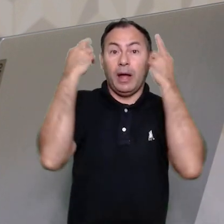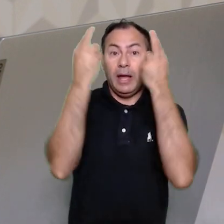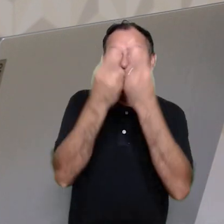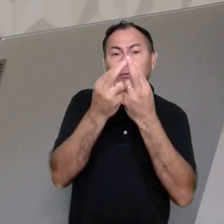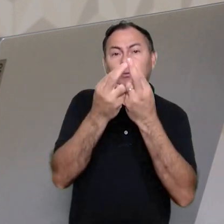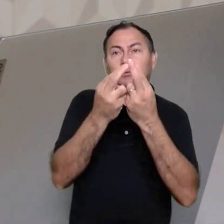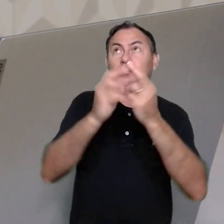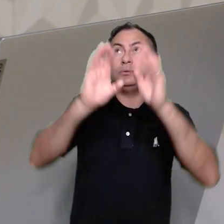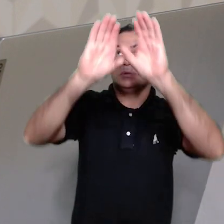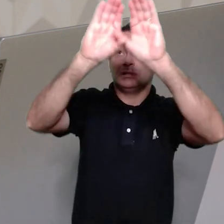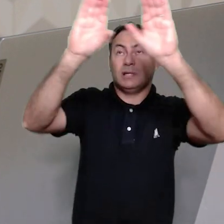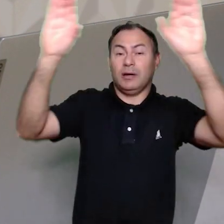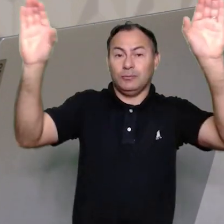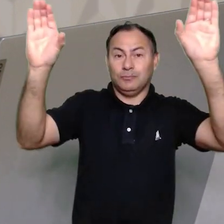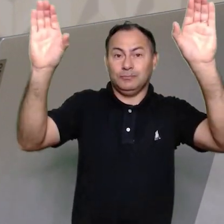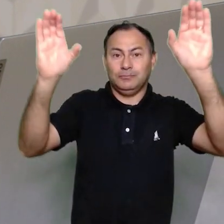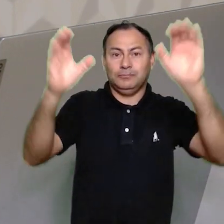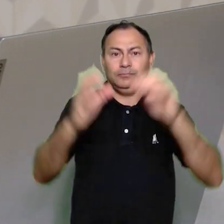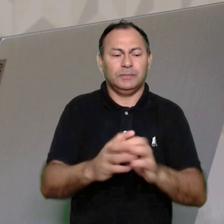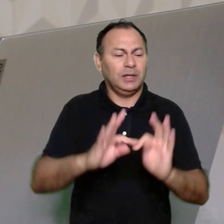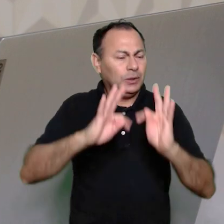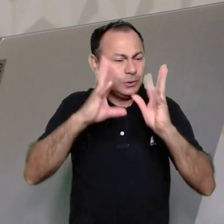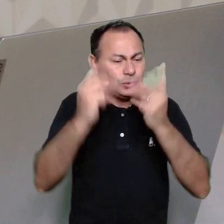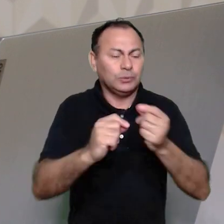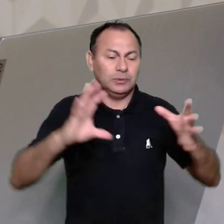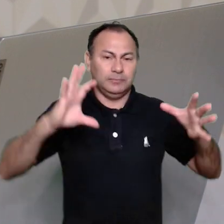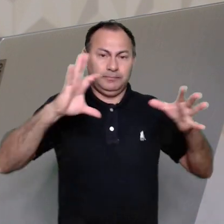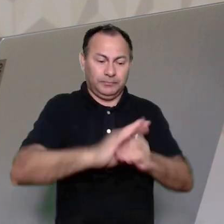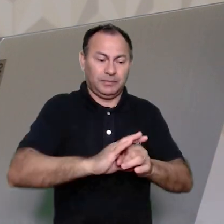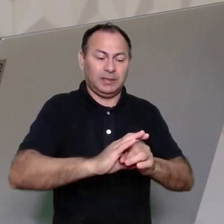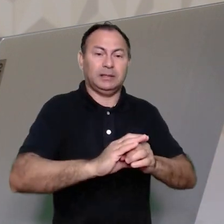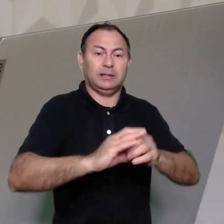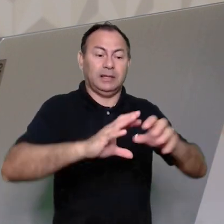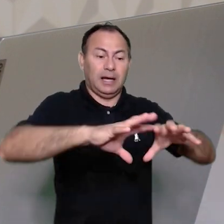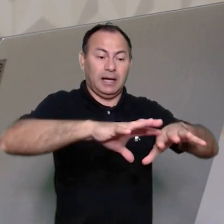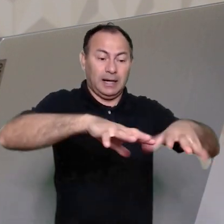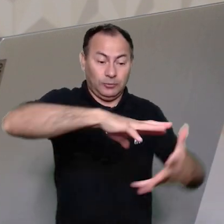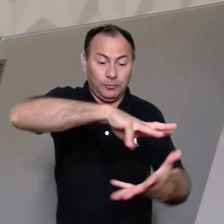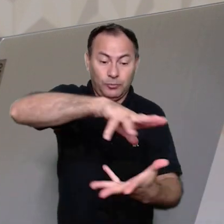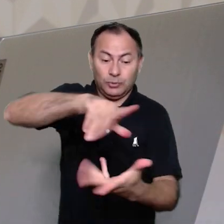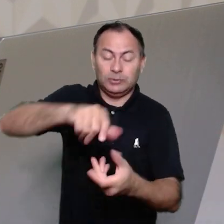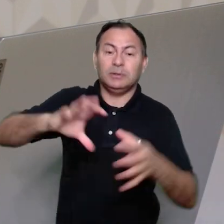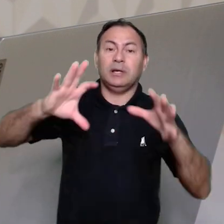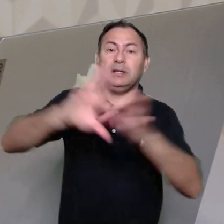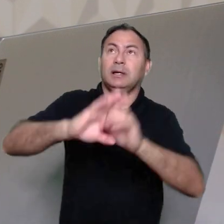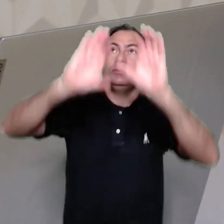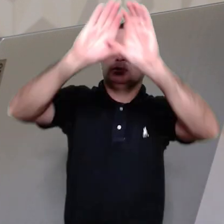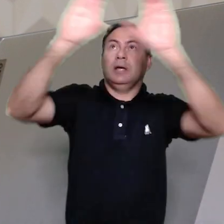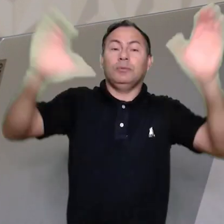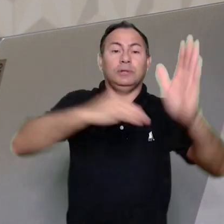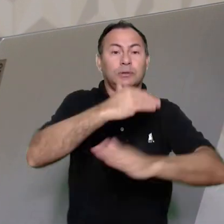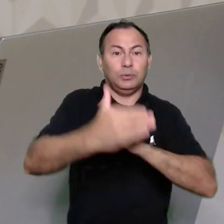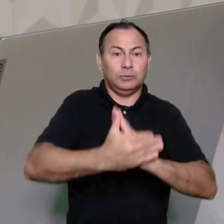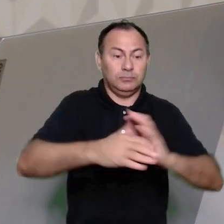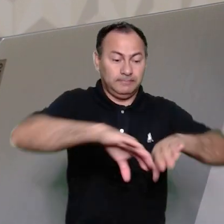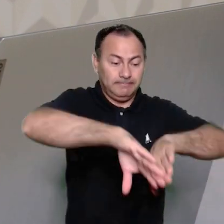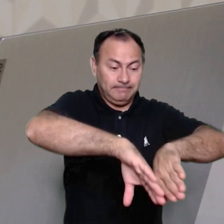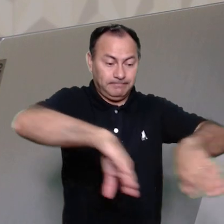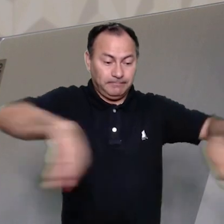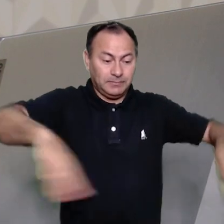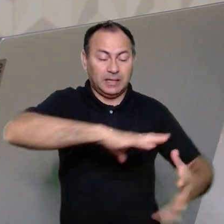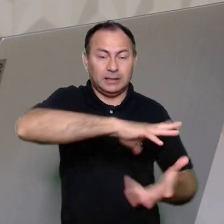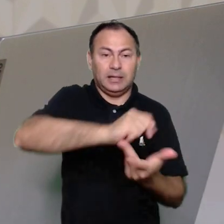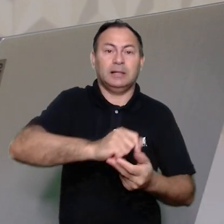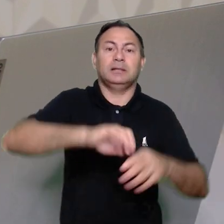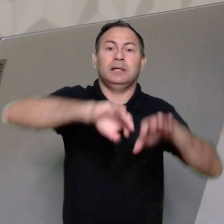dos céus. Tudo que ligares na terra será ligado no céu, e tudo que